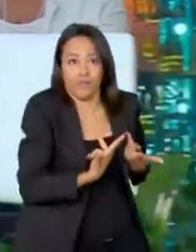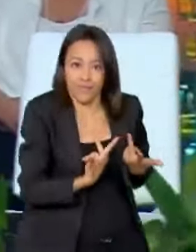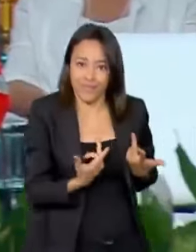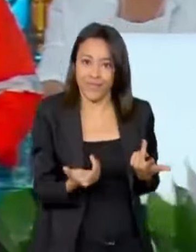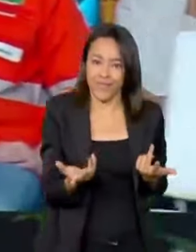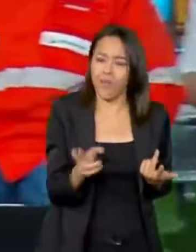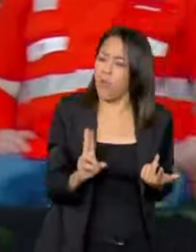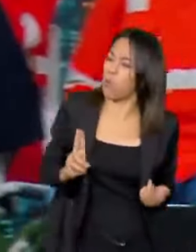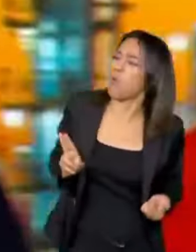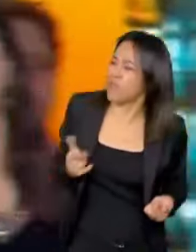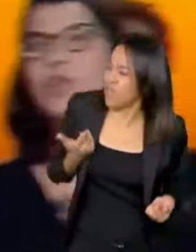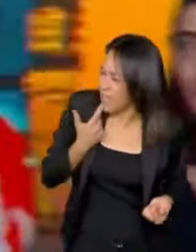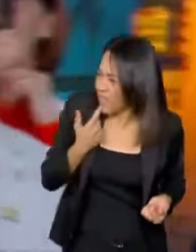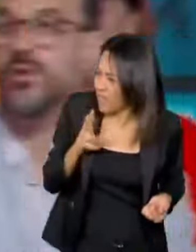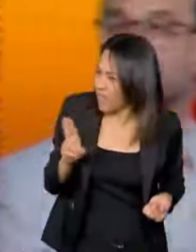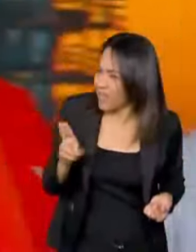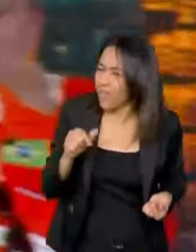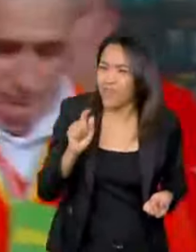como que é o nome agora?